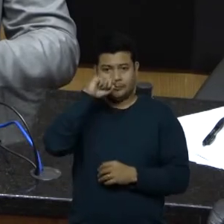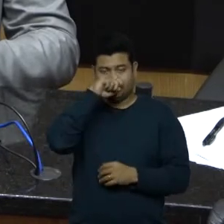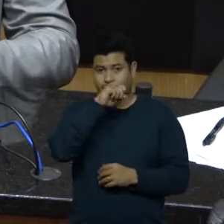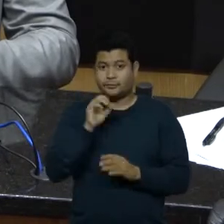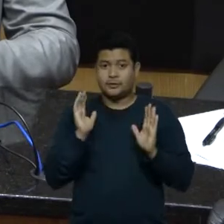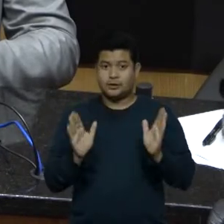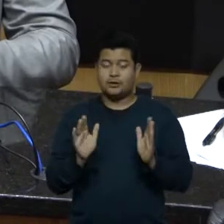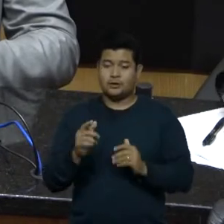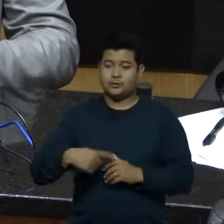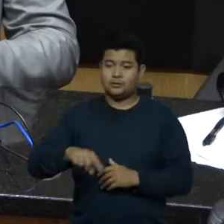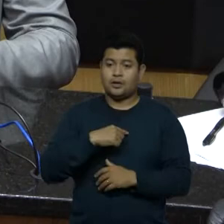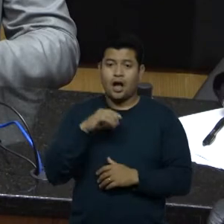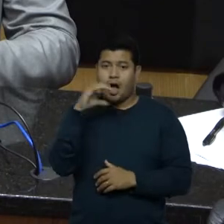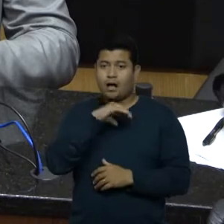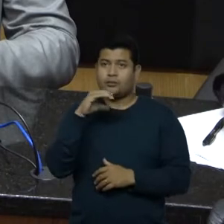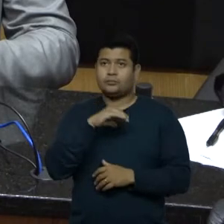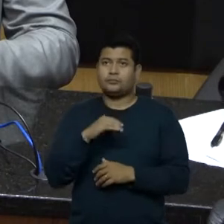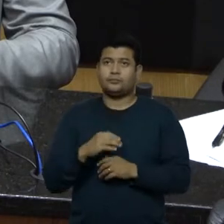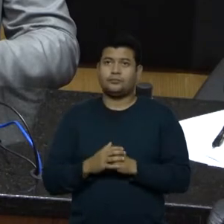imediato